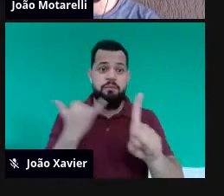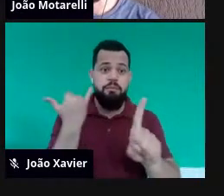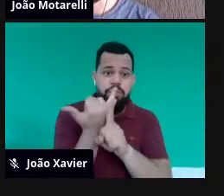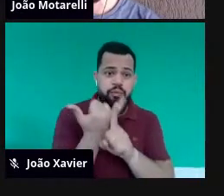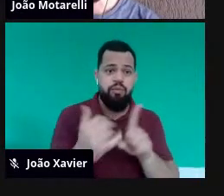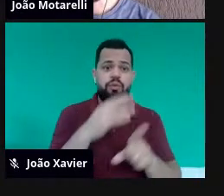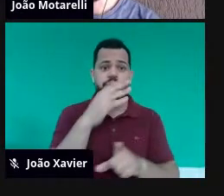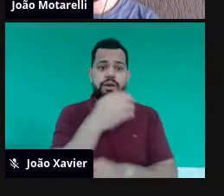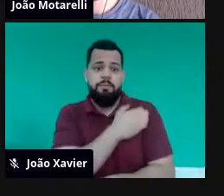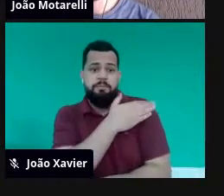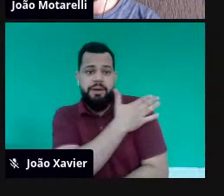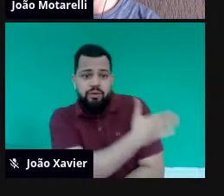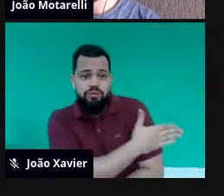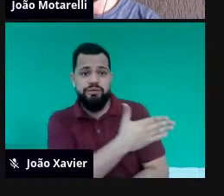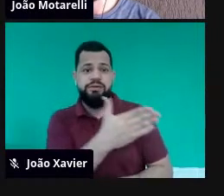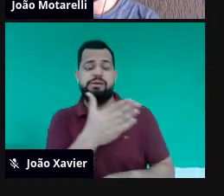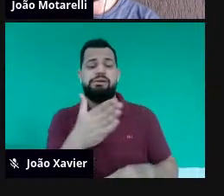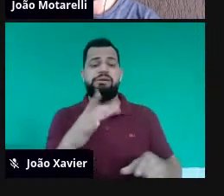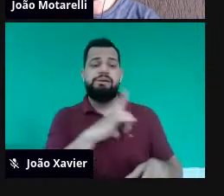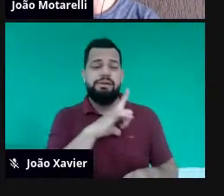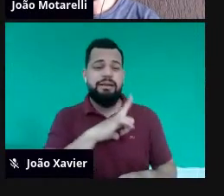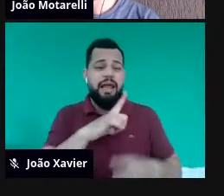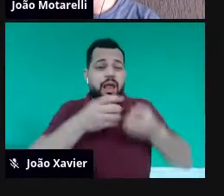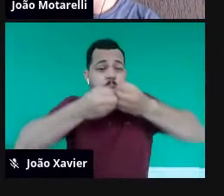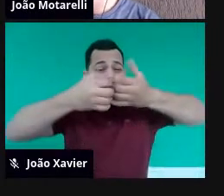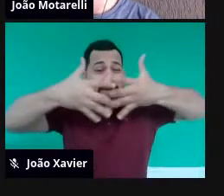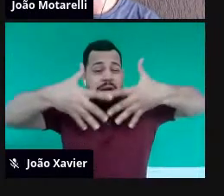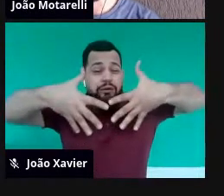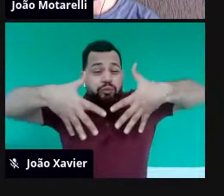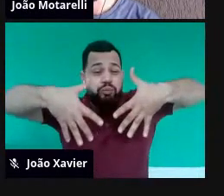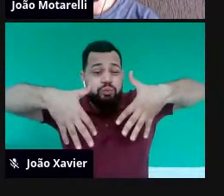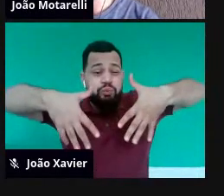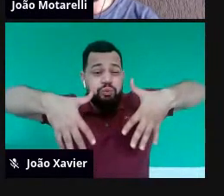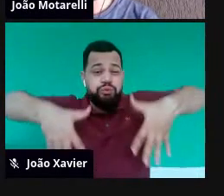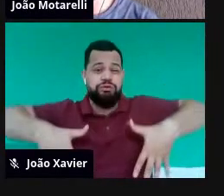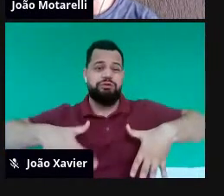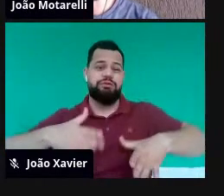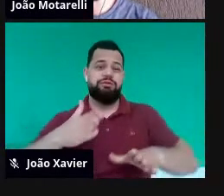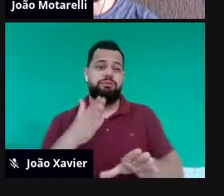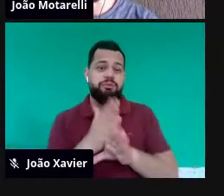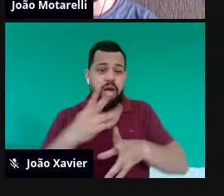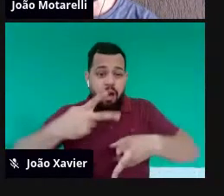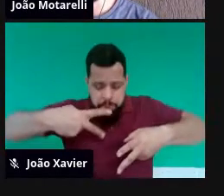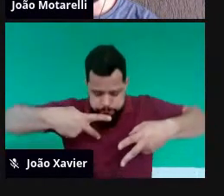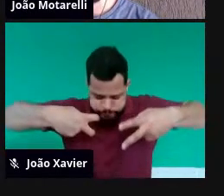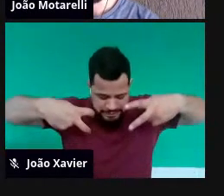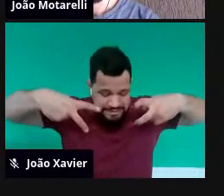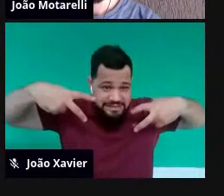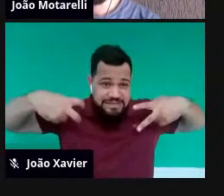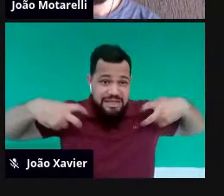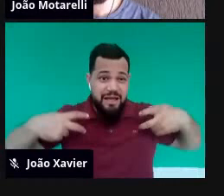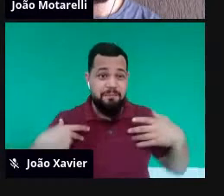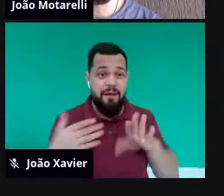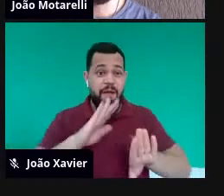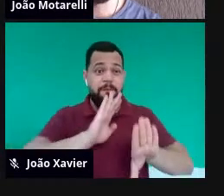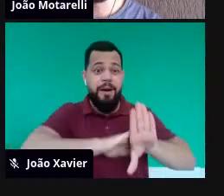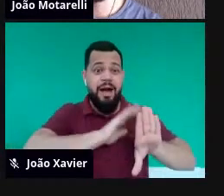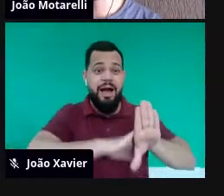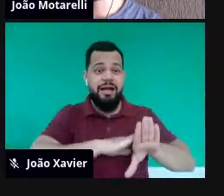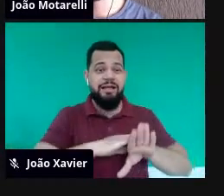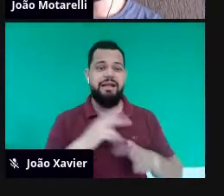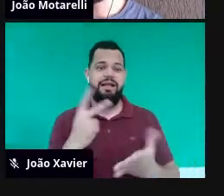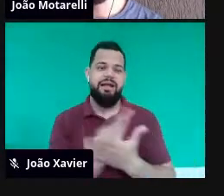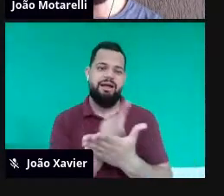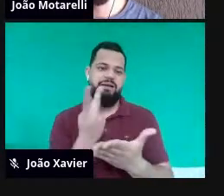preconceito, estigma, o indivíduo tem um prejuízo da forma de vivenciar a imagem do seu corpo. E aí, por último, a